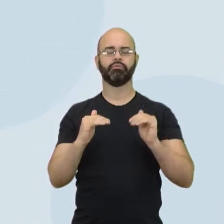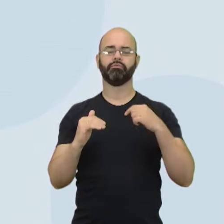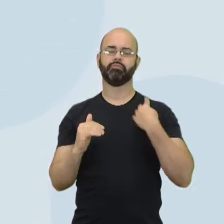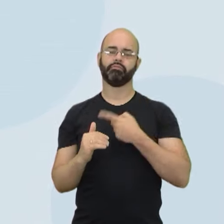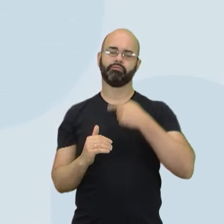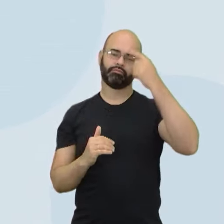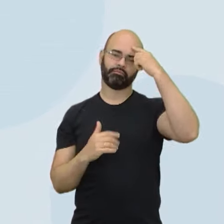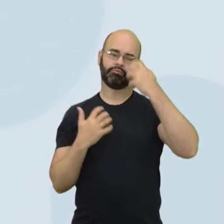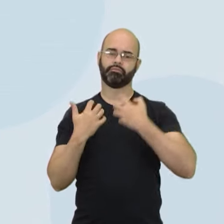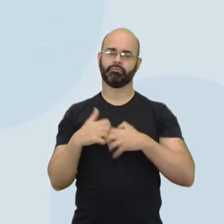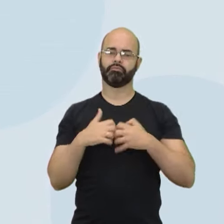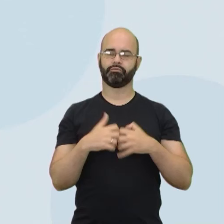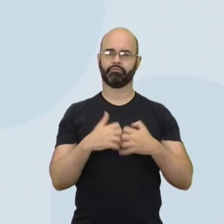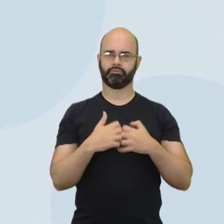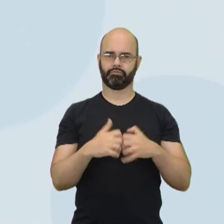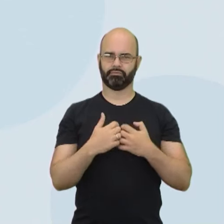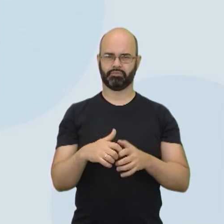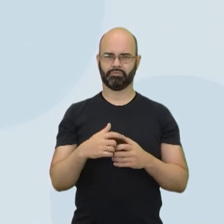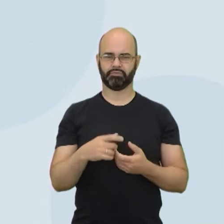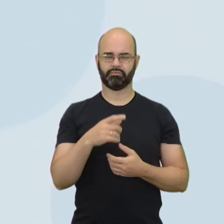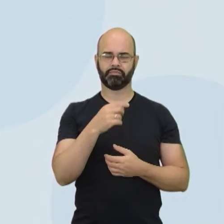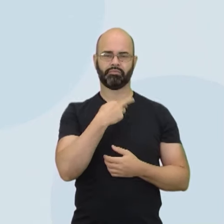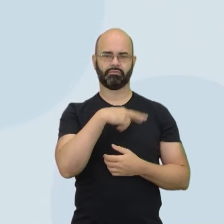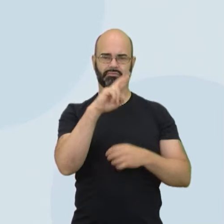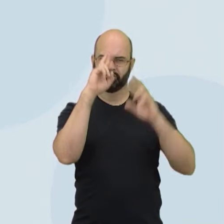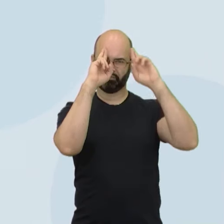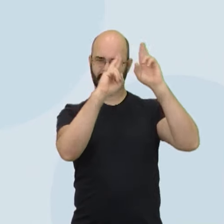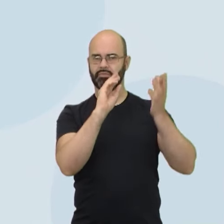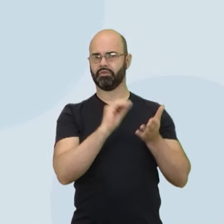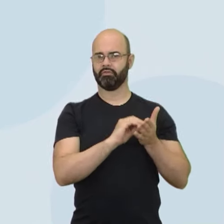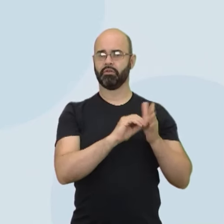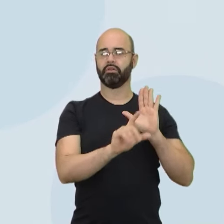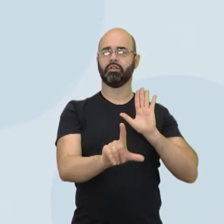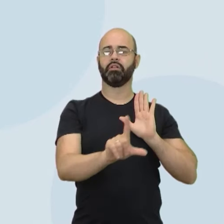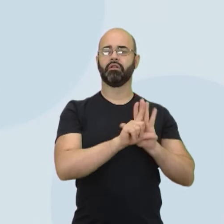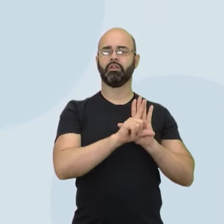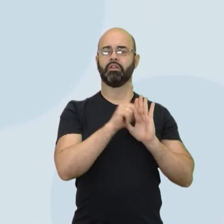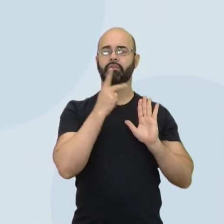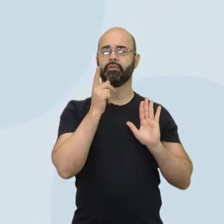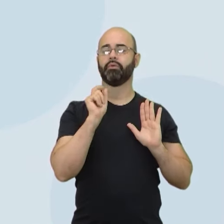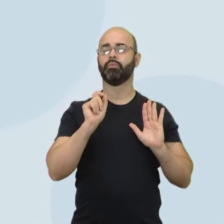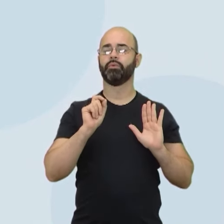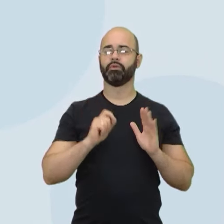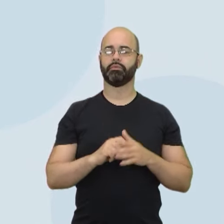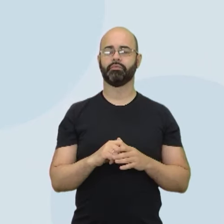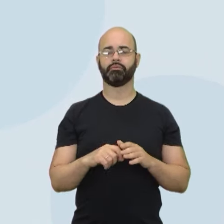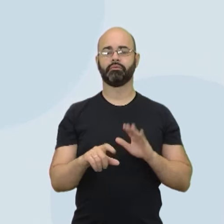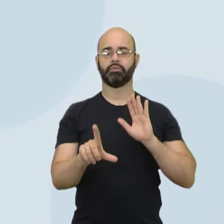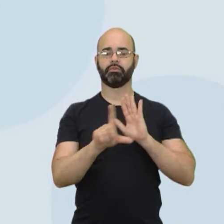ó, o que a lei diz sobre a intolerância religiosa. Então, nós temos uma lei, que é a Lei